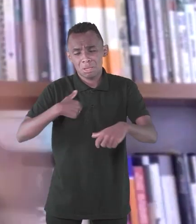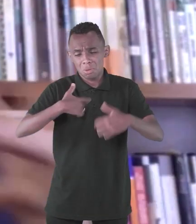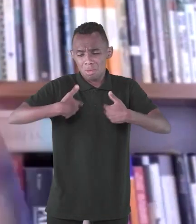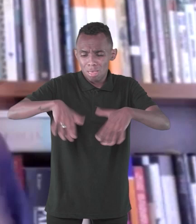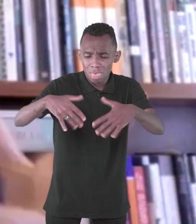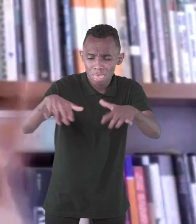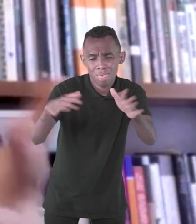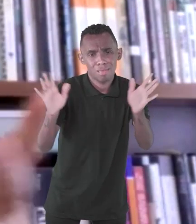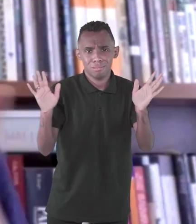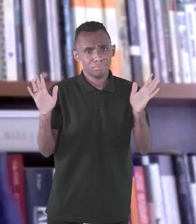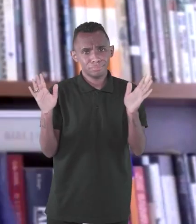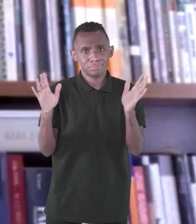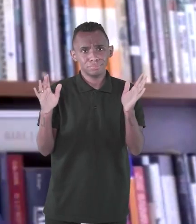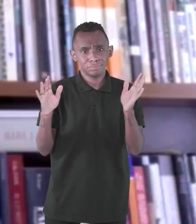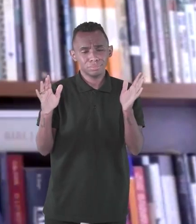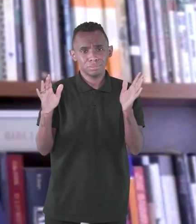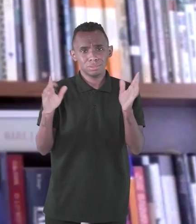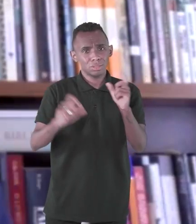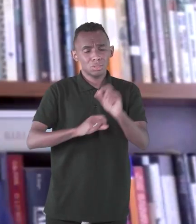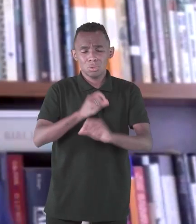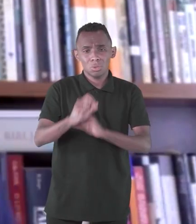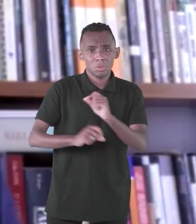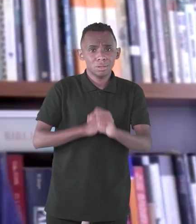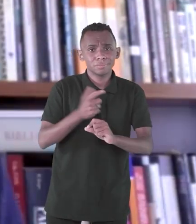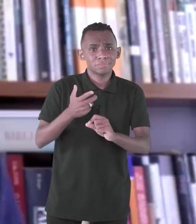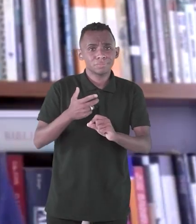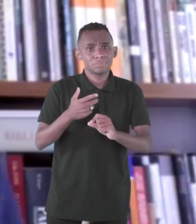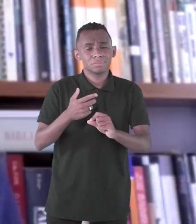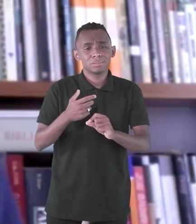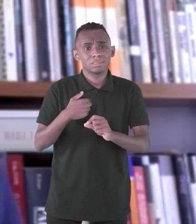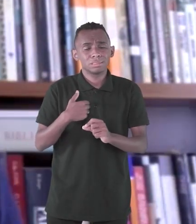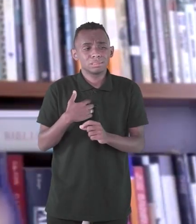me deixar levar por essa